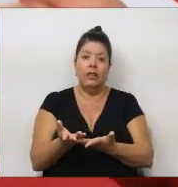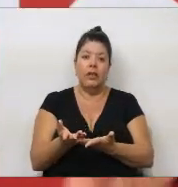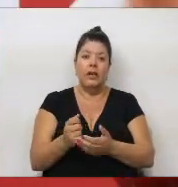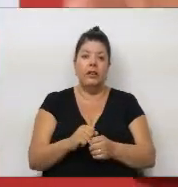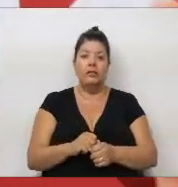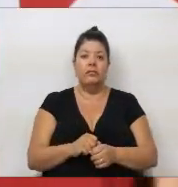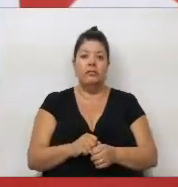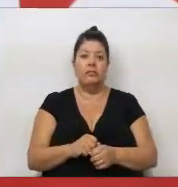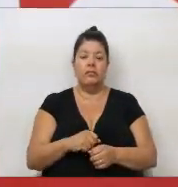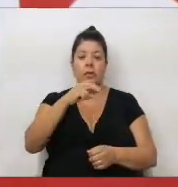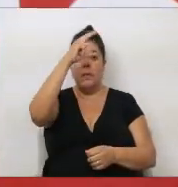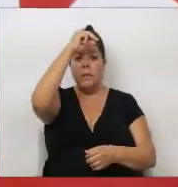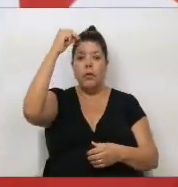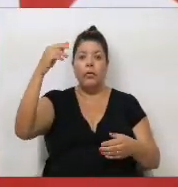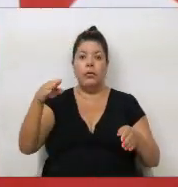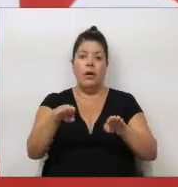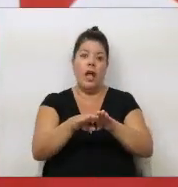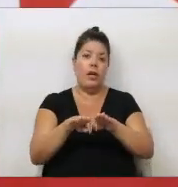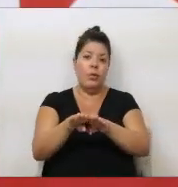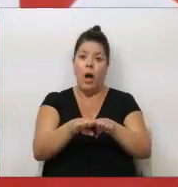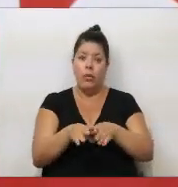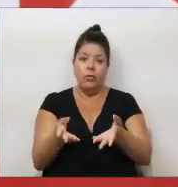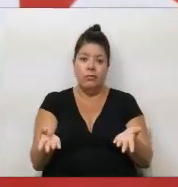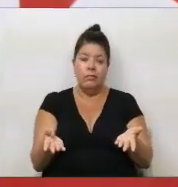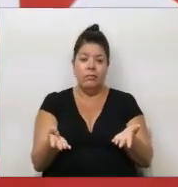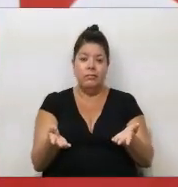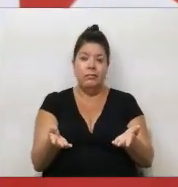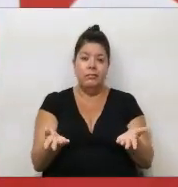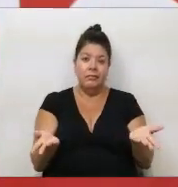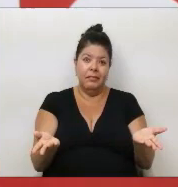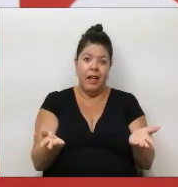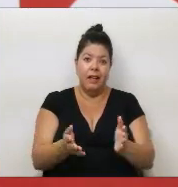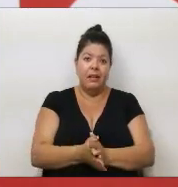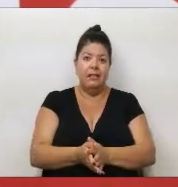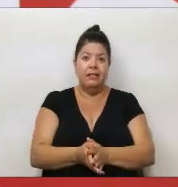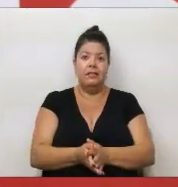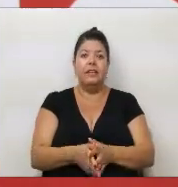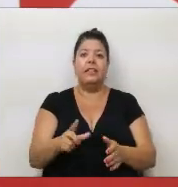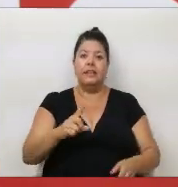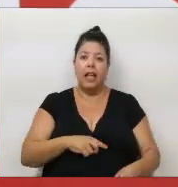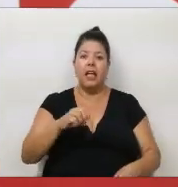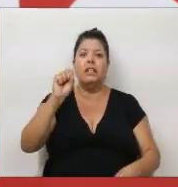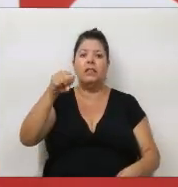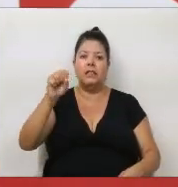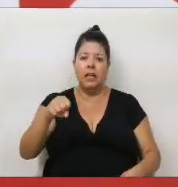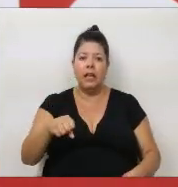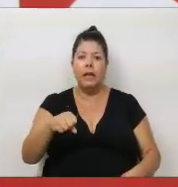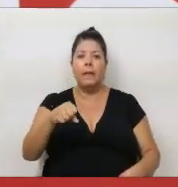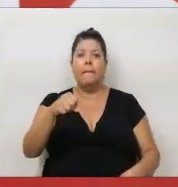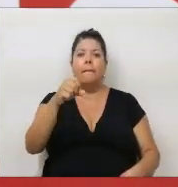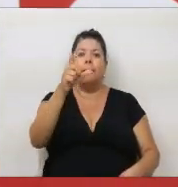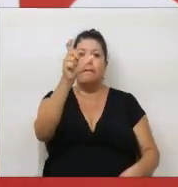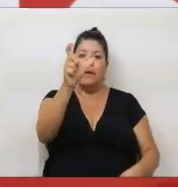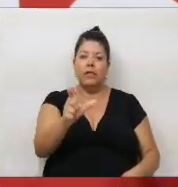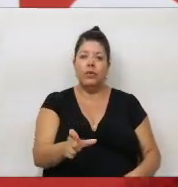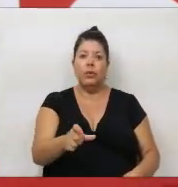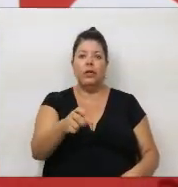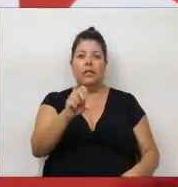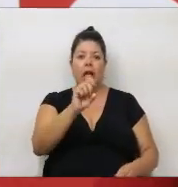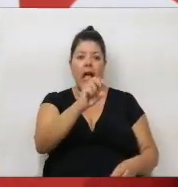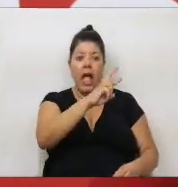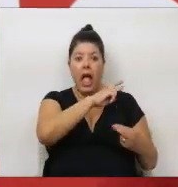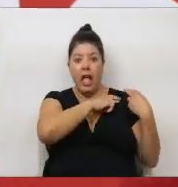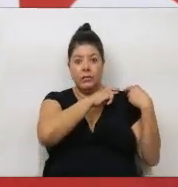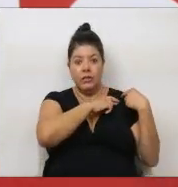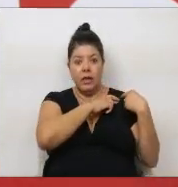No poder público, não é diferente, certo? Nós teremos sim pessoas para dirigir, pessoas para coordenar, mas que